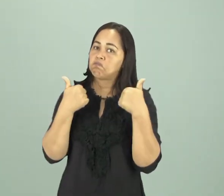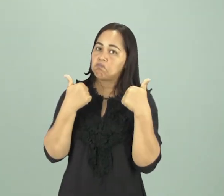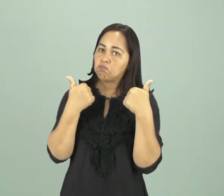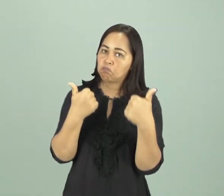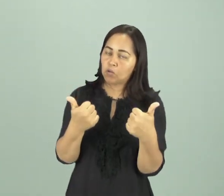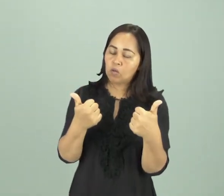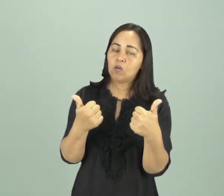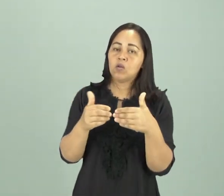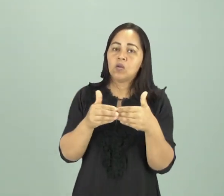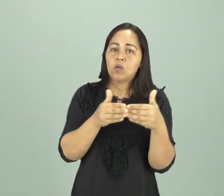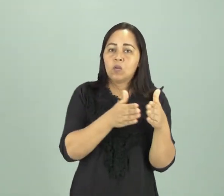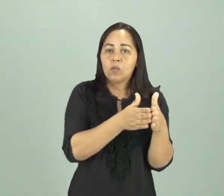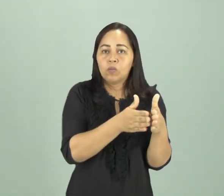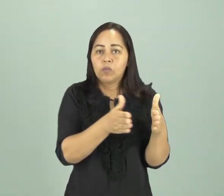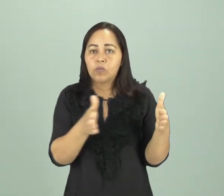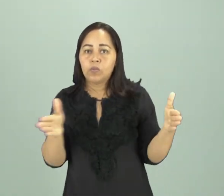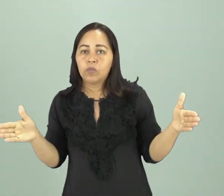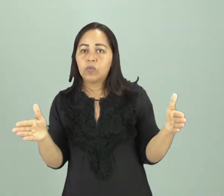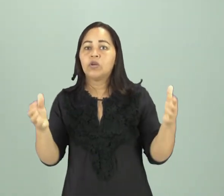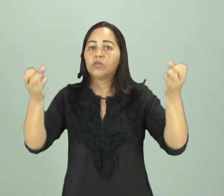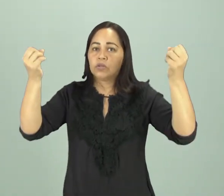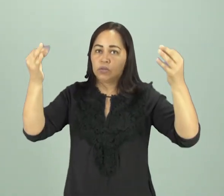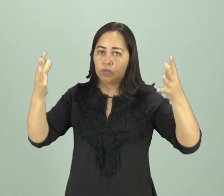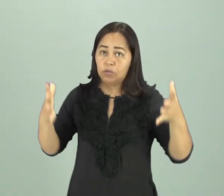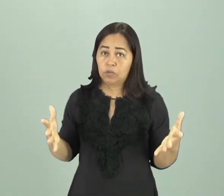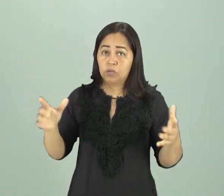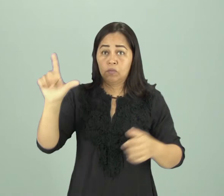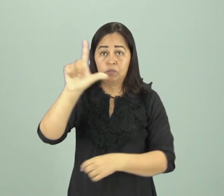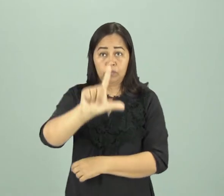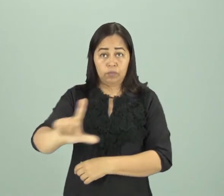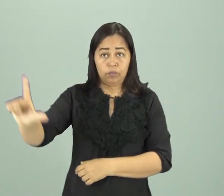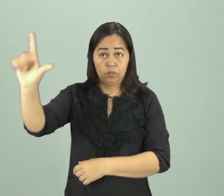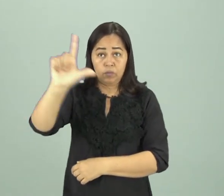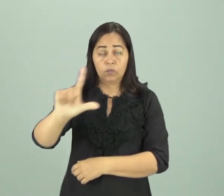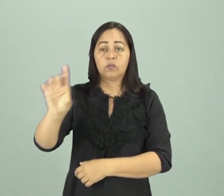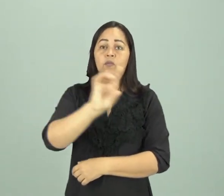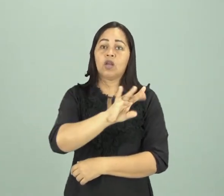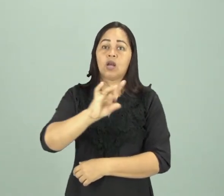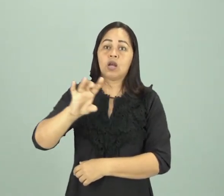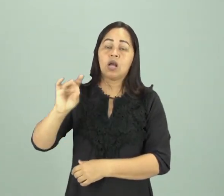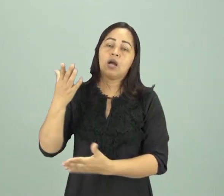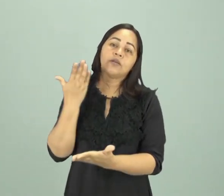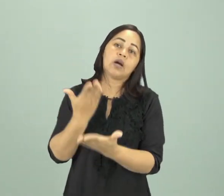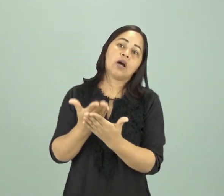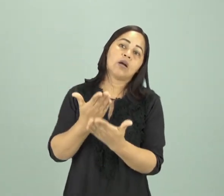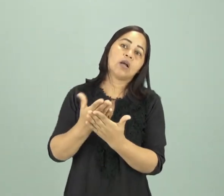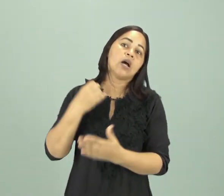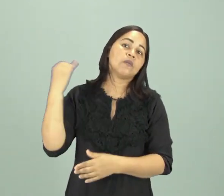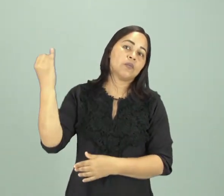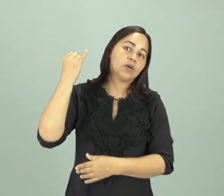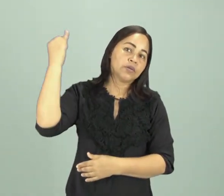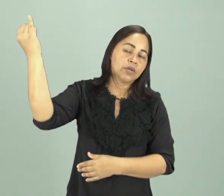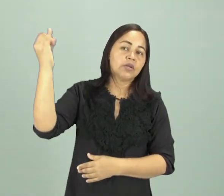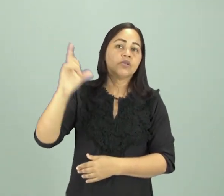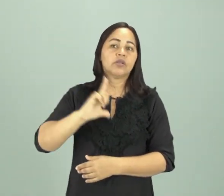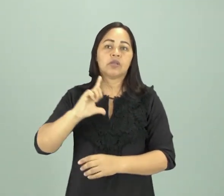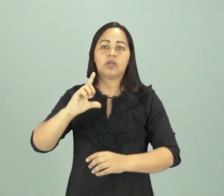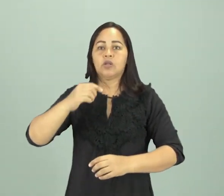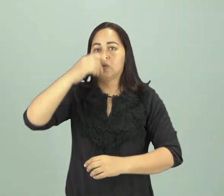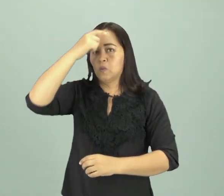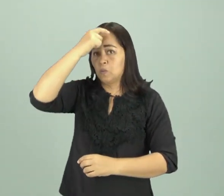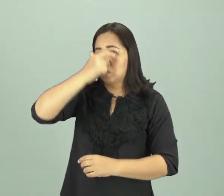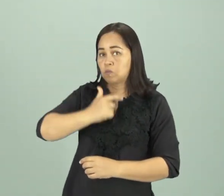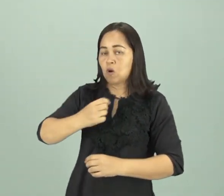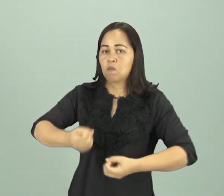tempo, durante essas nossas aulas, estamos falando bastante sobre literatura. E a cada aula nós percebemos a importância que um poeta, que